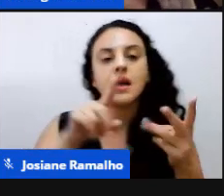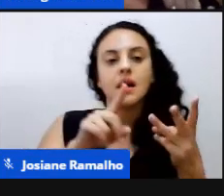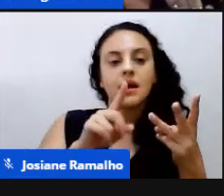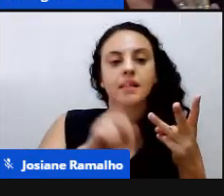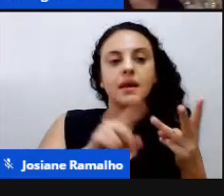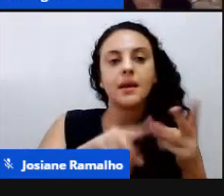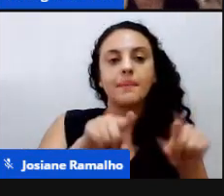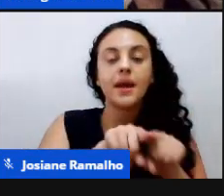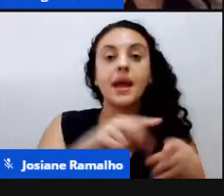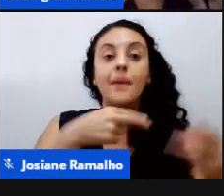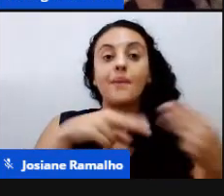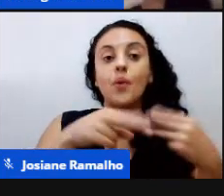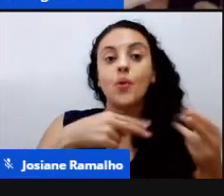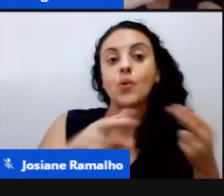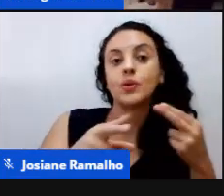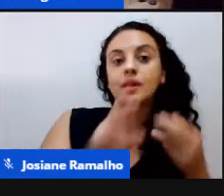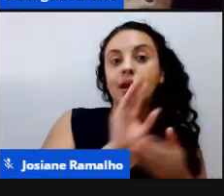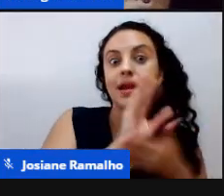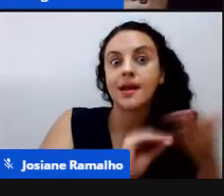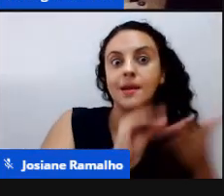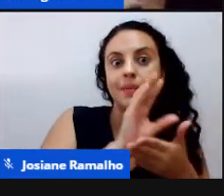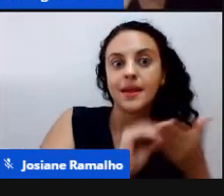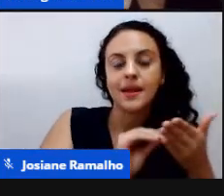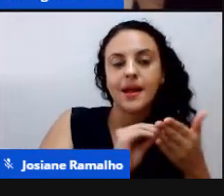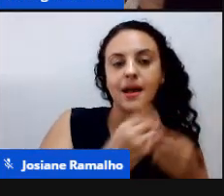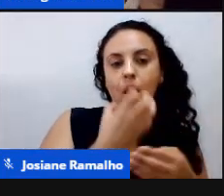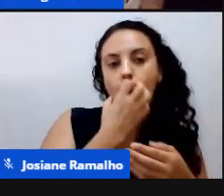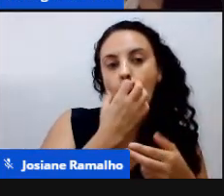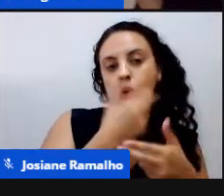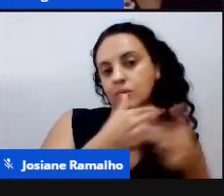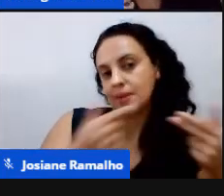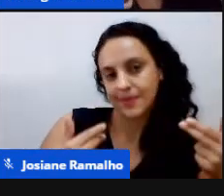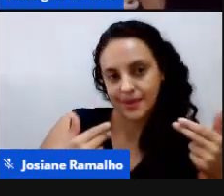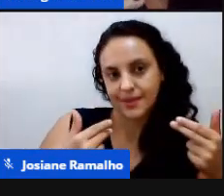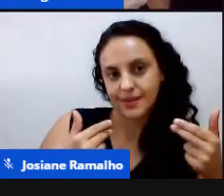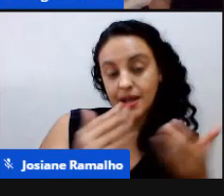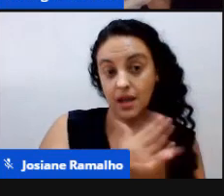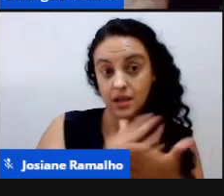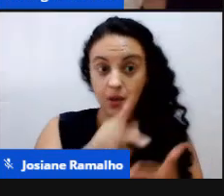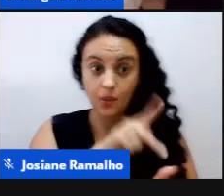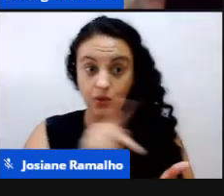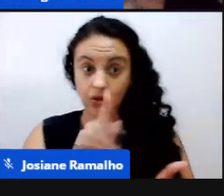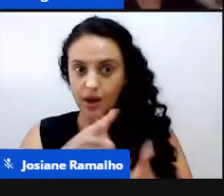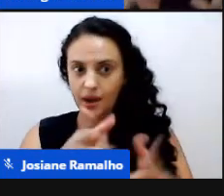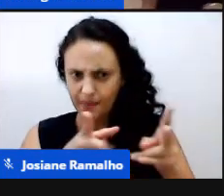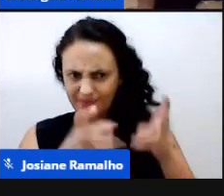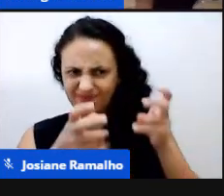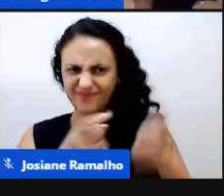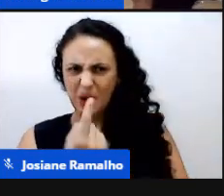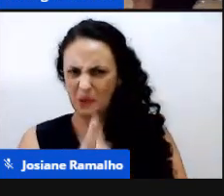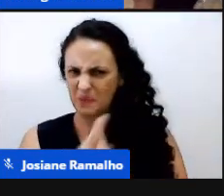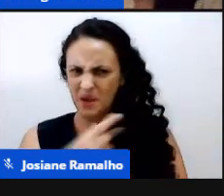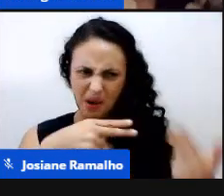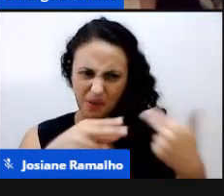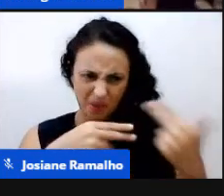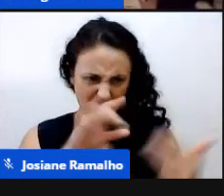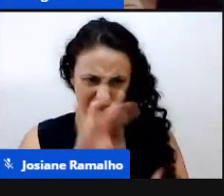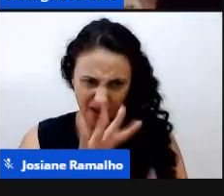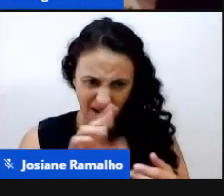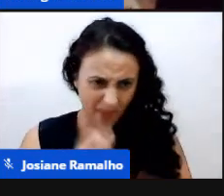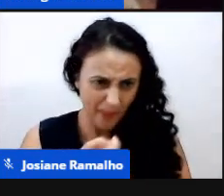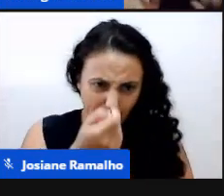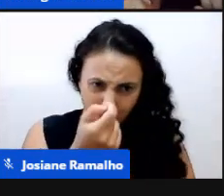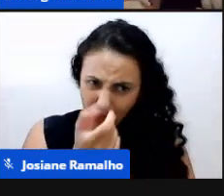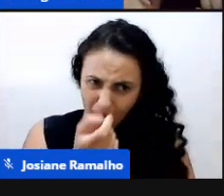quer dizer, ele já percebe que só aquela música é pouco. Então, ele já vai inserir no vídeo ou no áudio dele